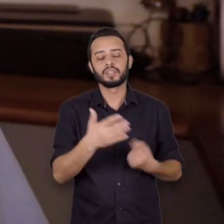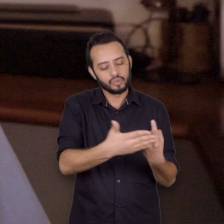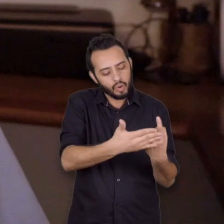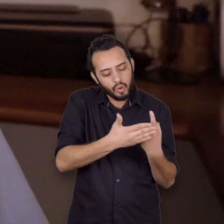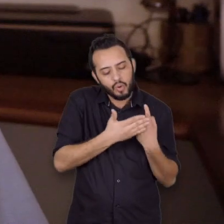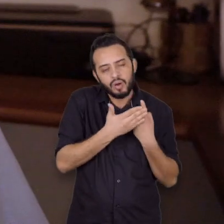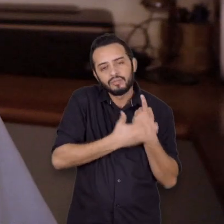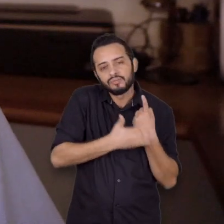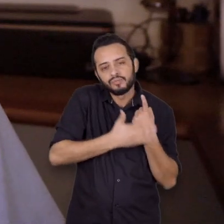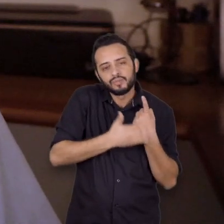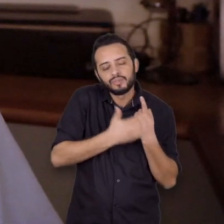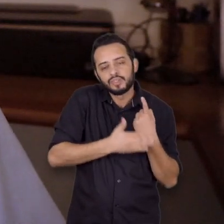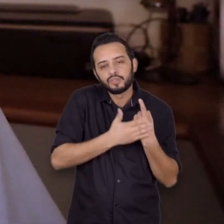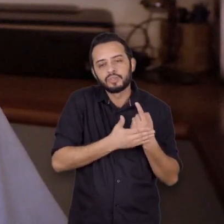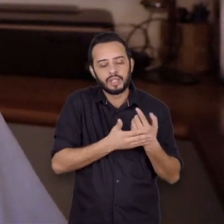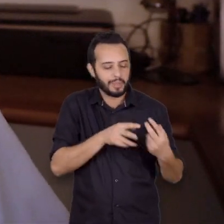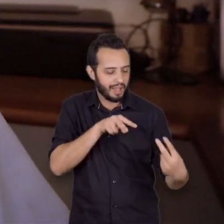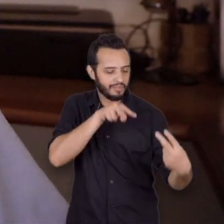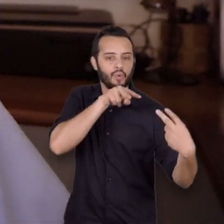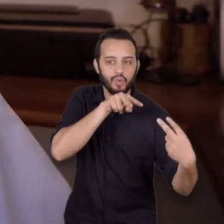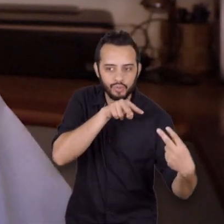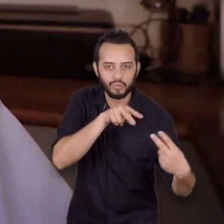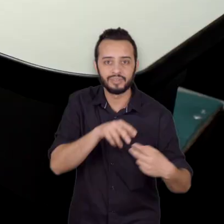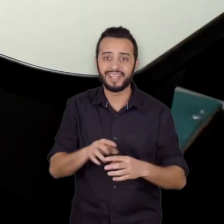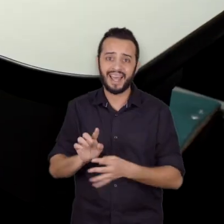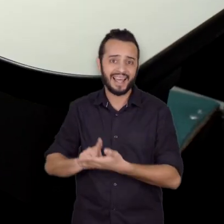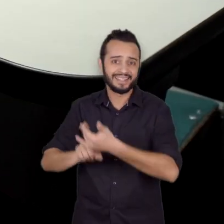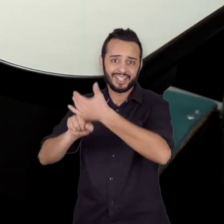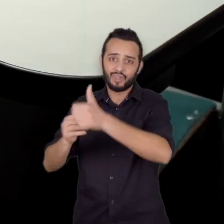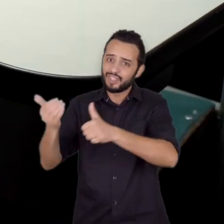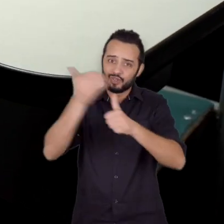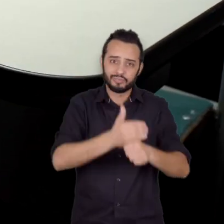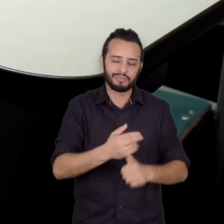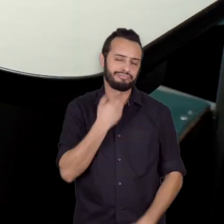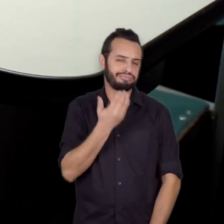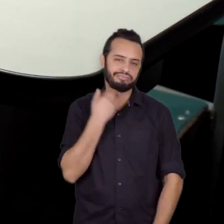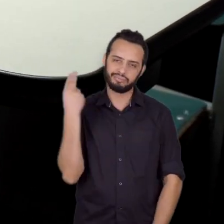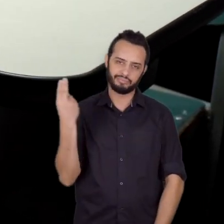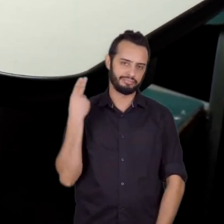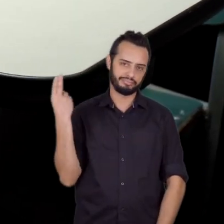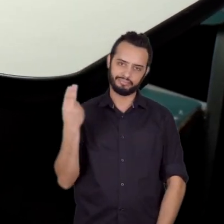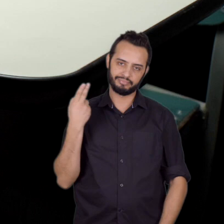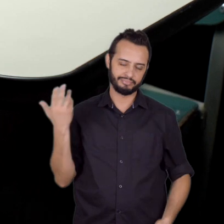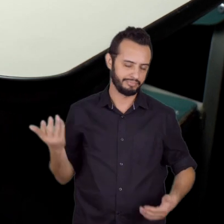que a tecnologia, como nós estamos vivendo agora, durante a pandemia, não consegue substituir.